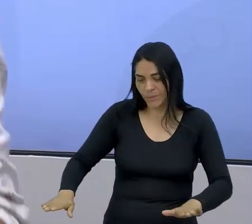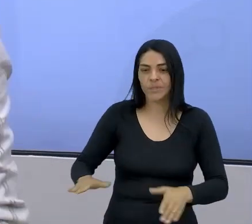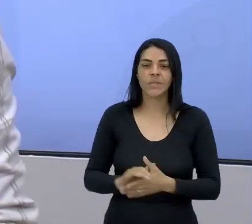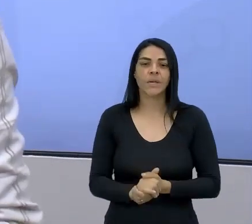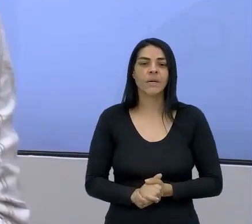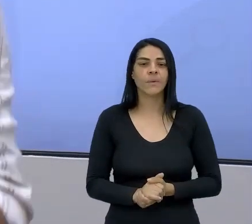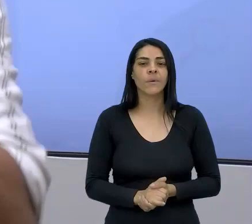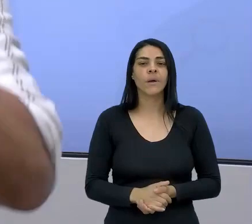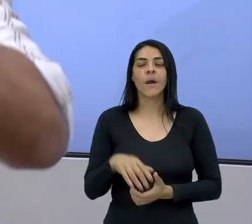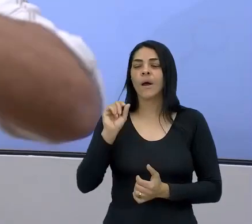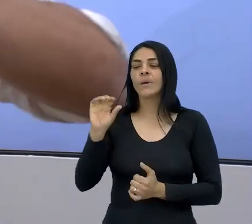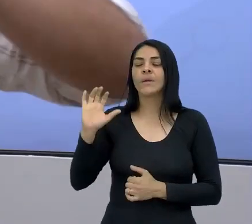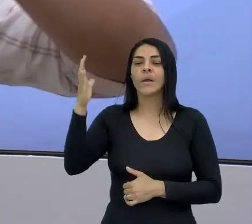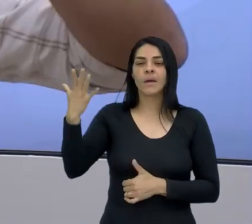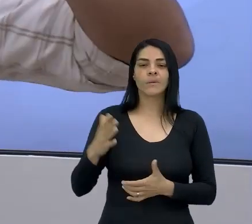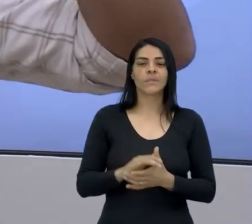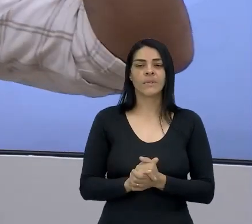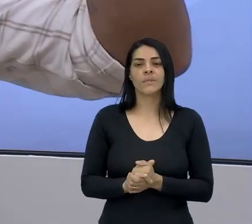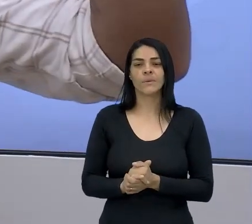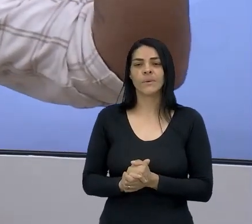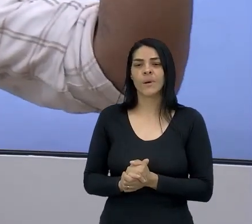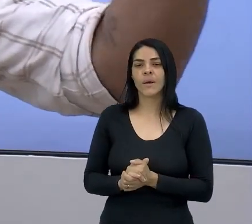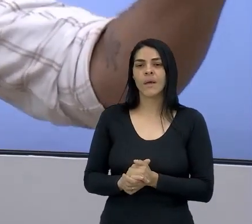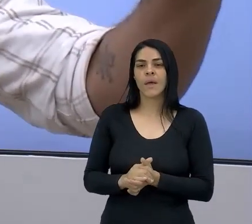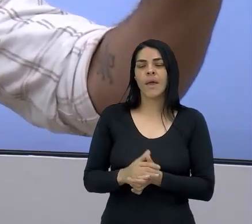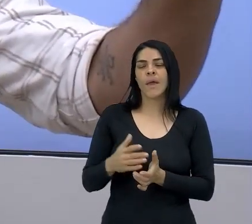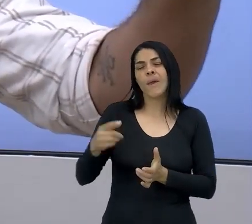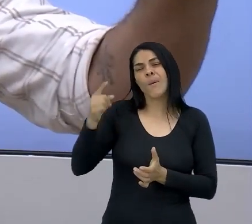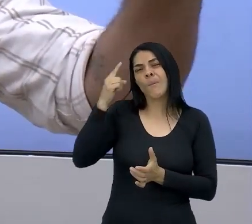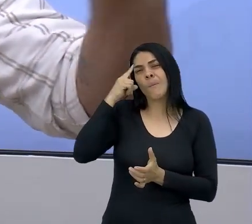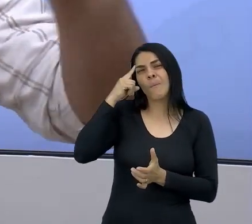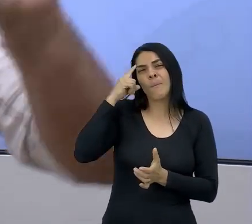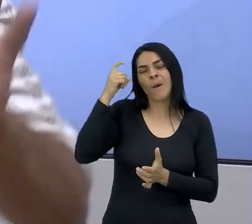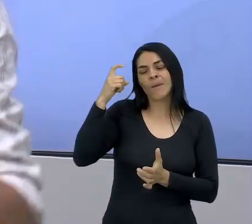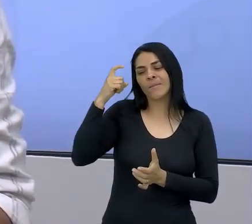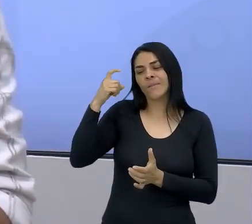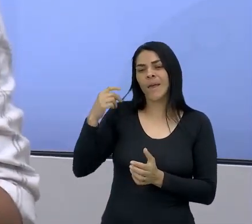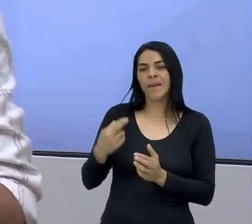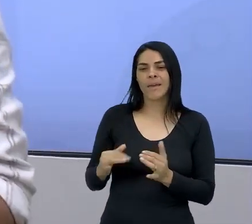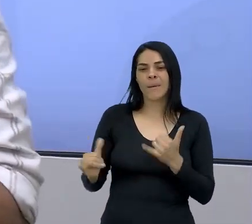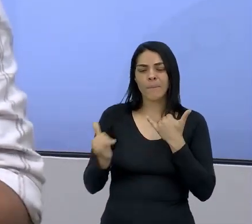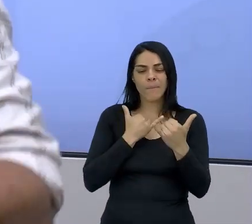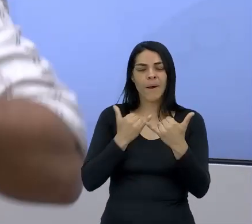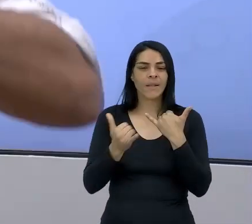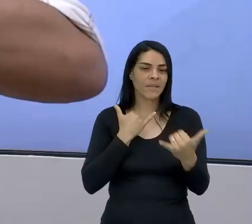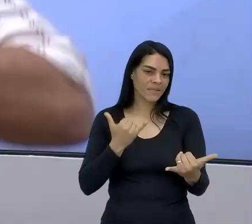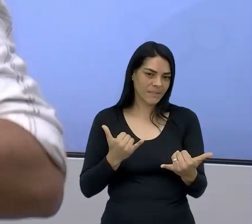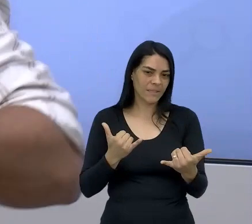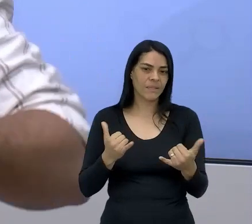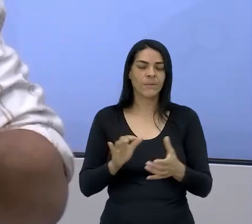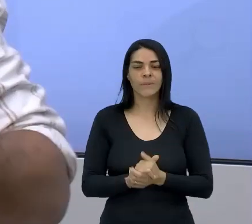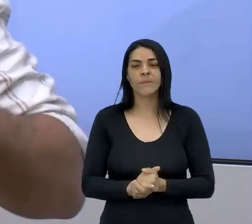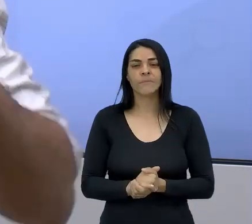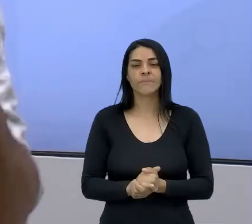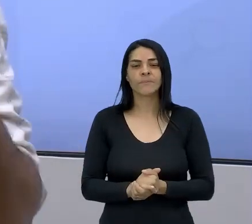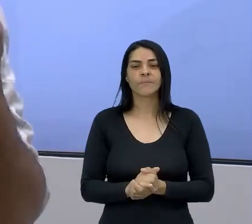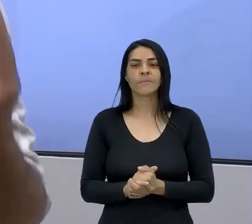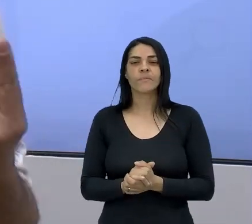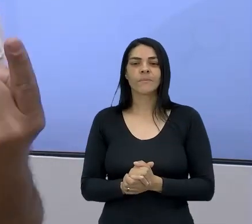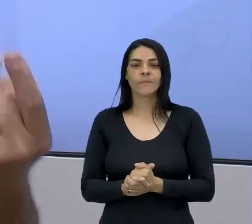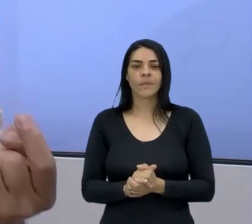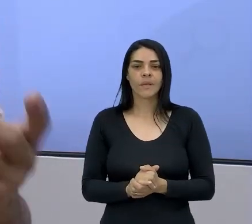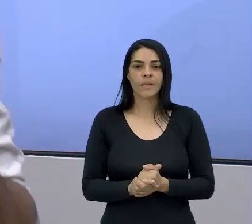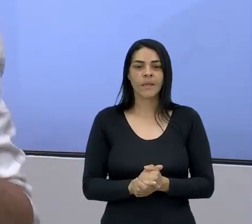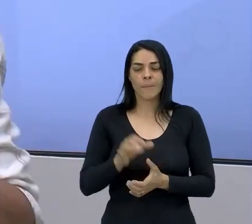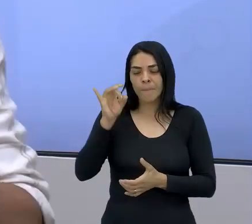é interessante, ele se aproxima muito da ideia da descrição narrativa. A diferença é que no caso do fluxograma, para cada